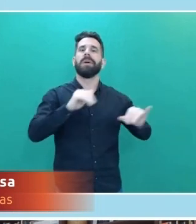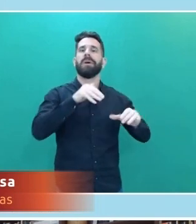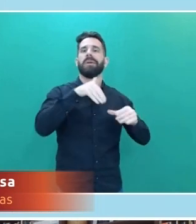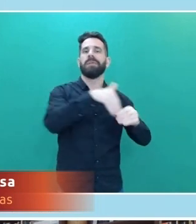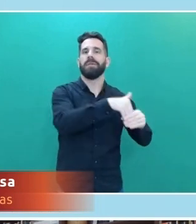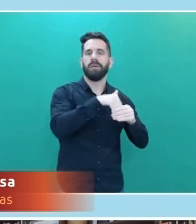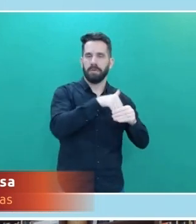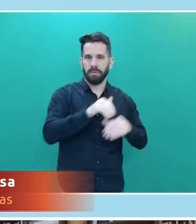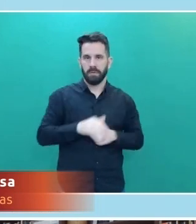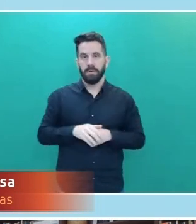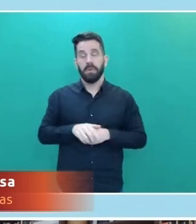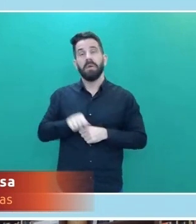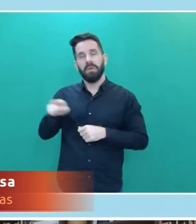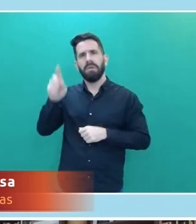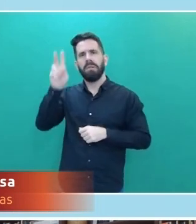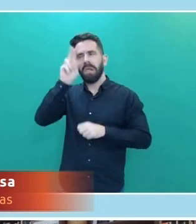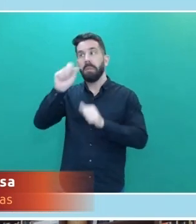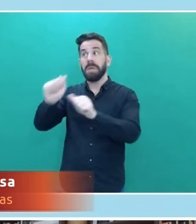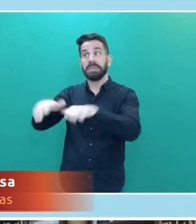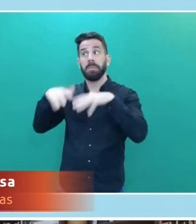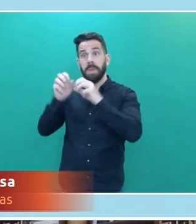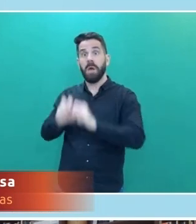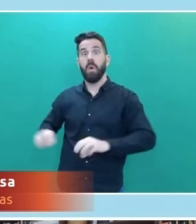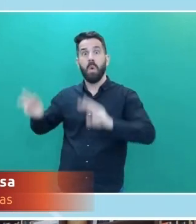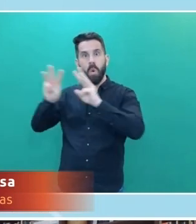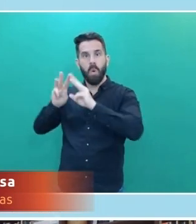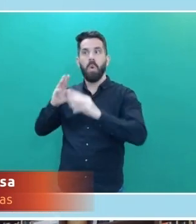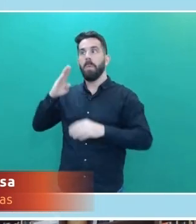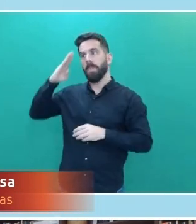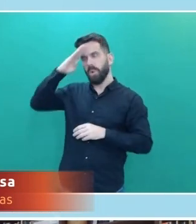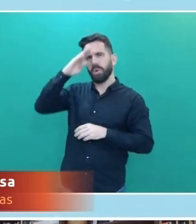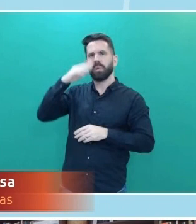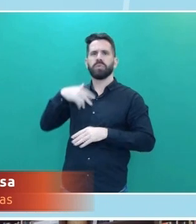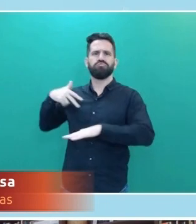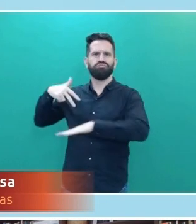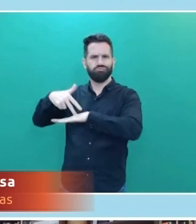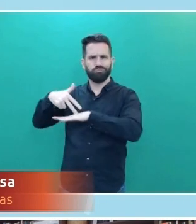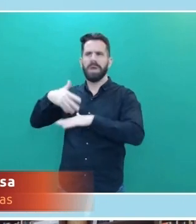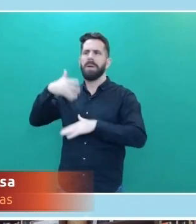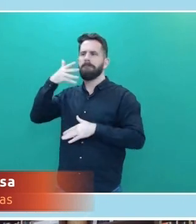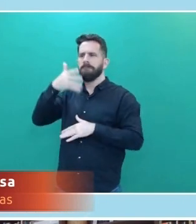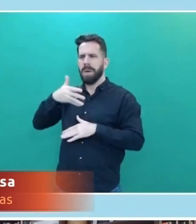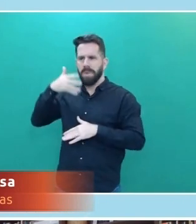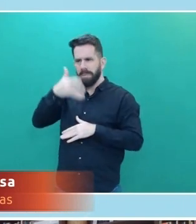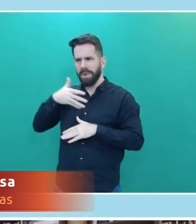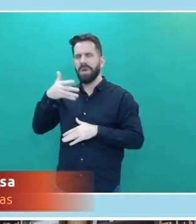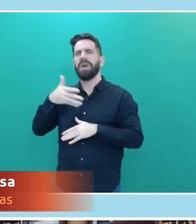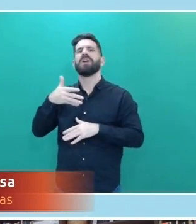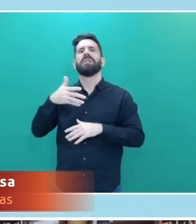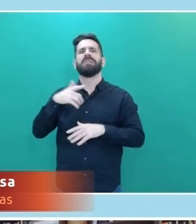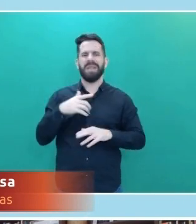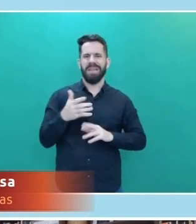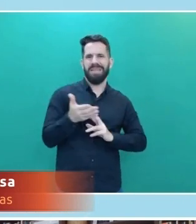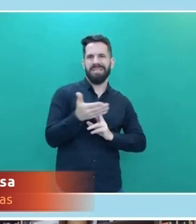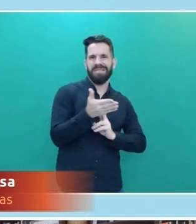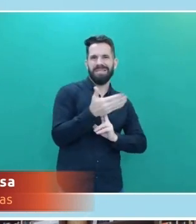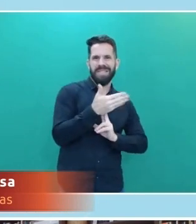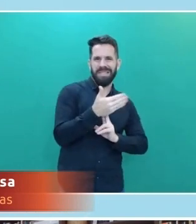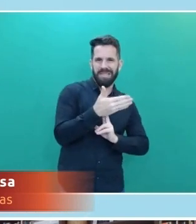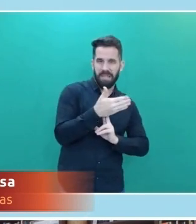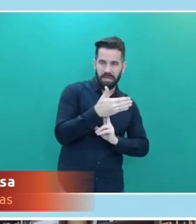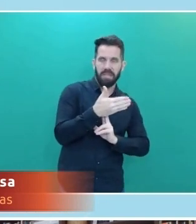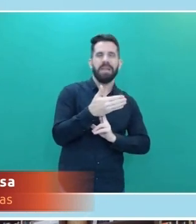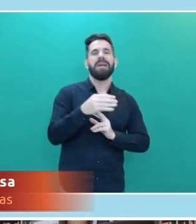se efetivaram. Eu lembro, por exemplo, da mudança da embaixada de Tel Aviv para Jerusalém. Não foi efetivado.